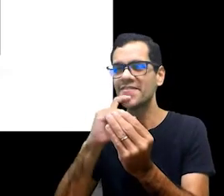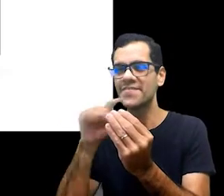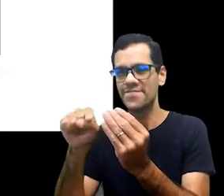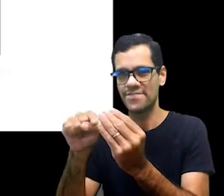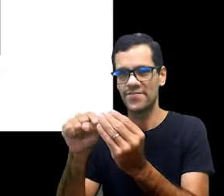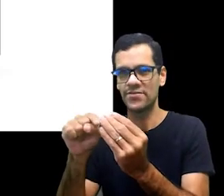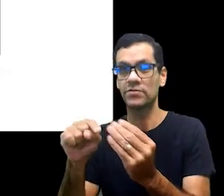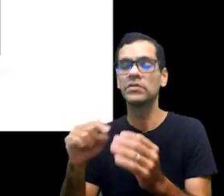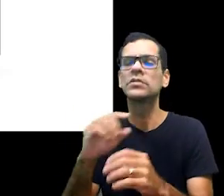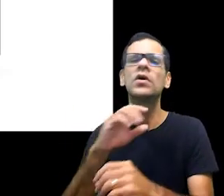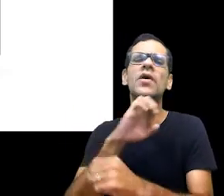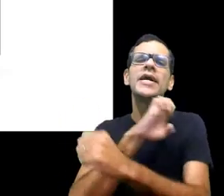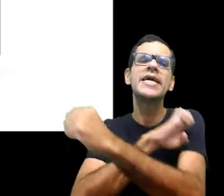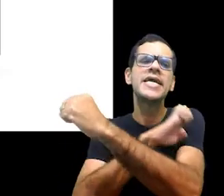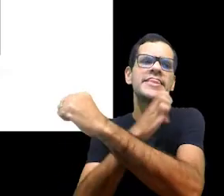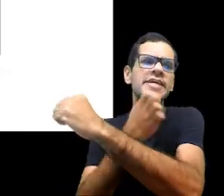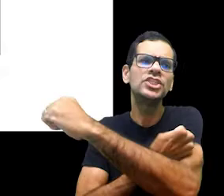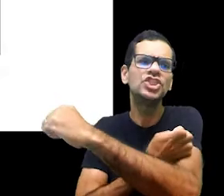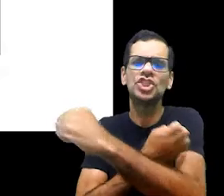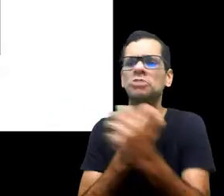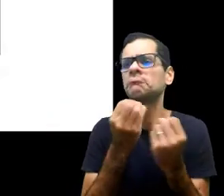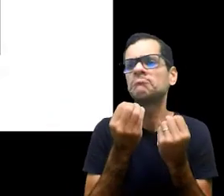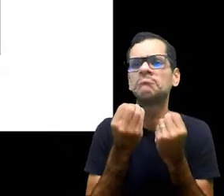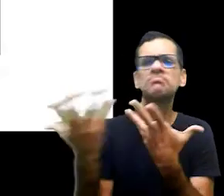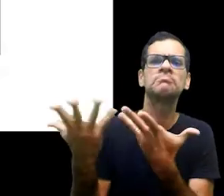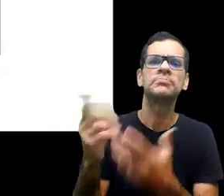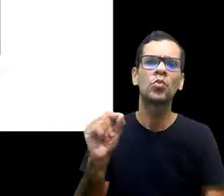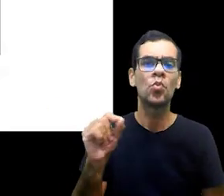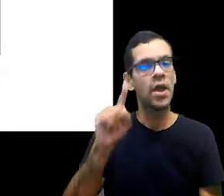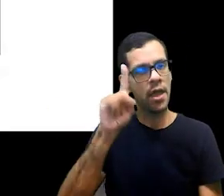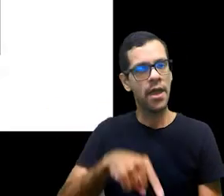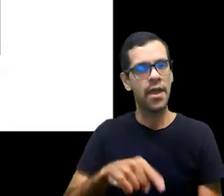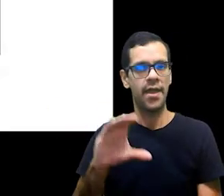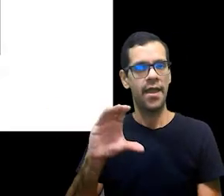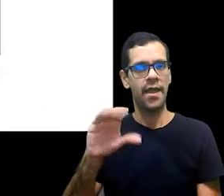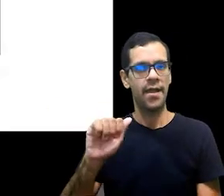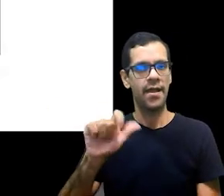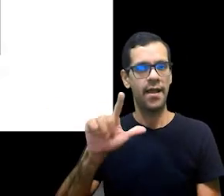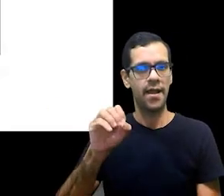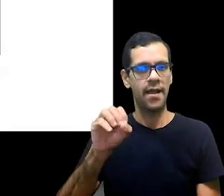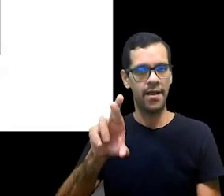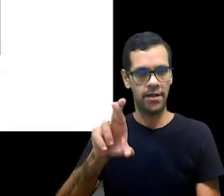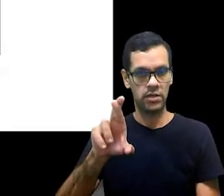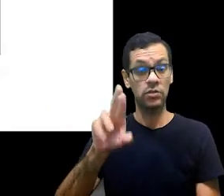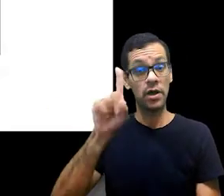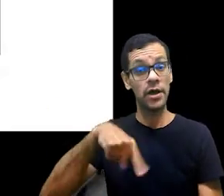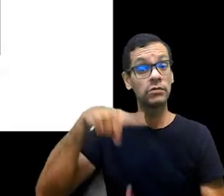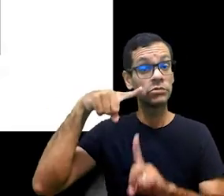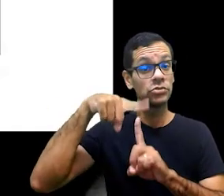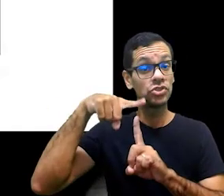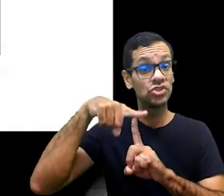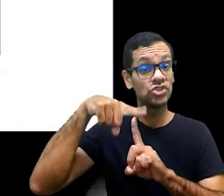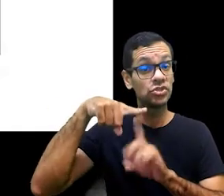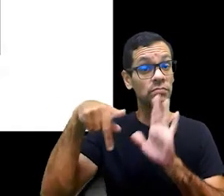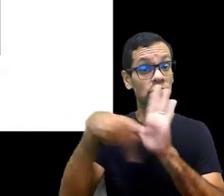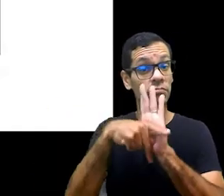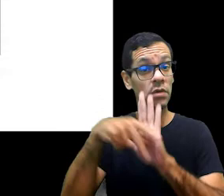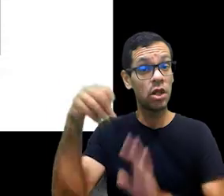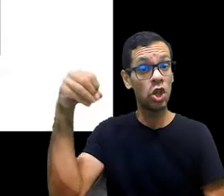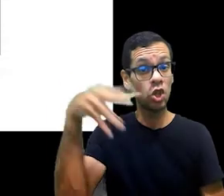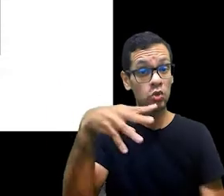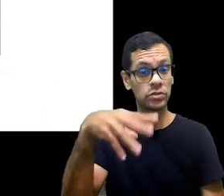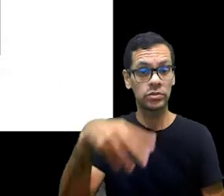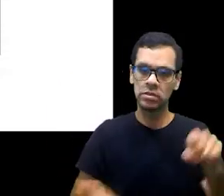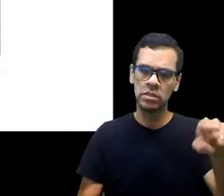para o corpo frio. Essa energia transferida é calor. Chamamos isso de calor. Veja, é um tipo de luz.